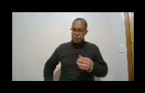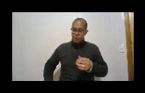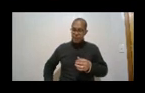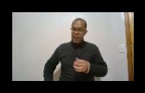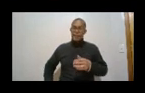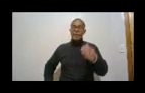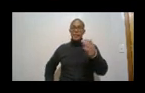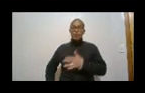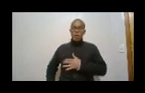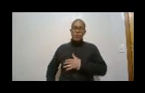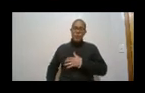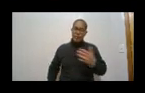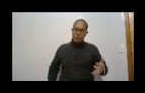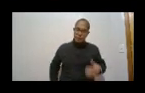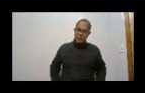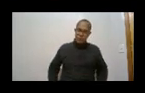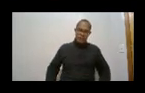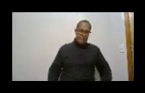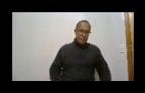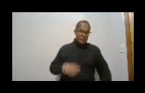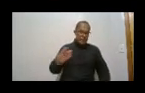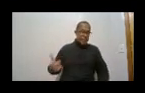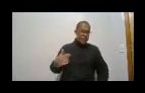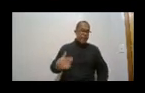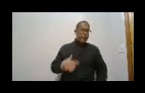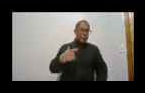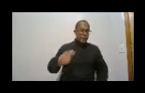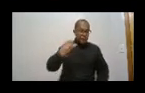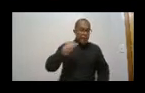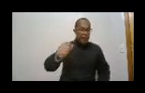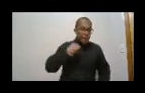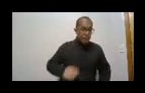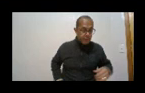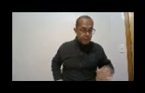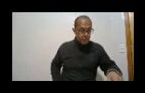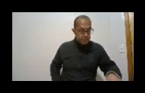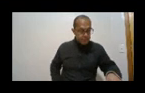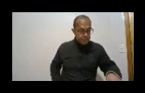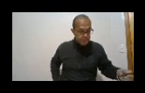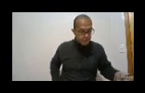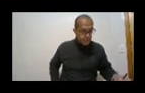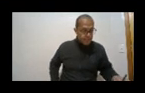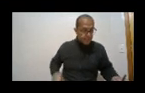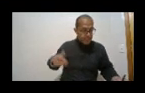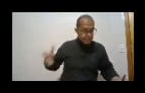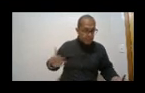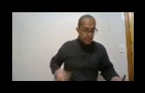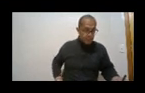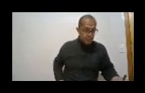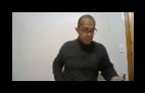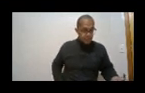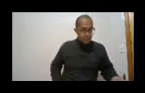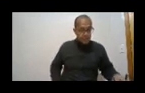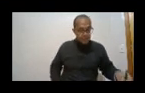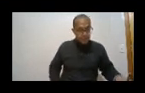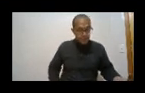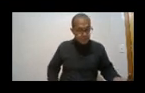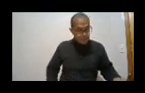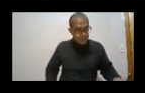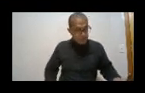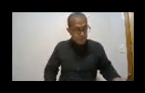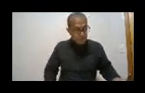no receptor beta, mas não só no beta 2, vai atuar no beta 1 também e vai disparar um pouquinho meu coração. Para quem já tomou o